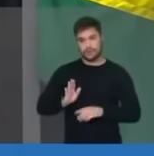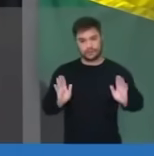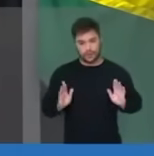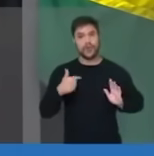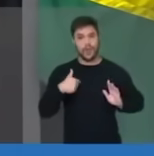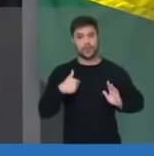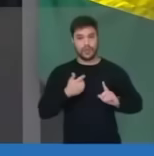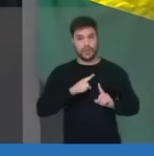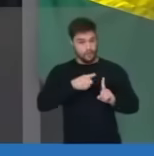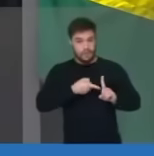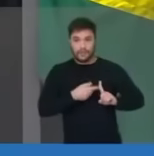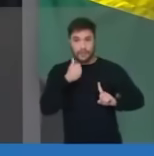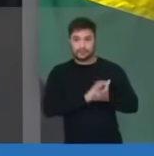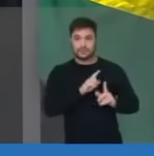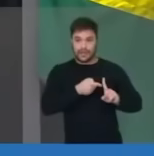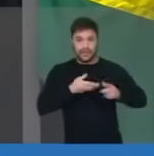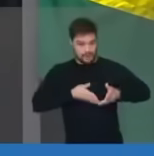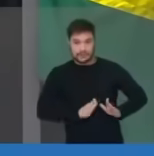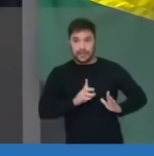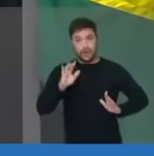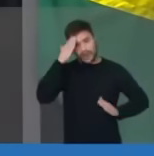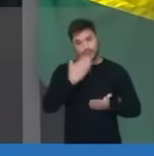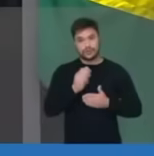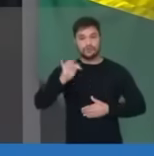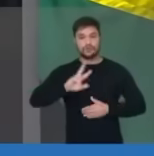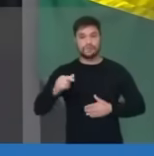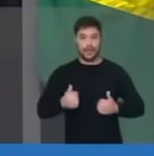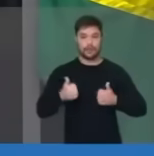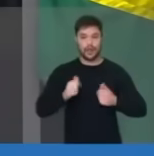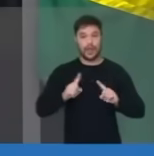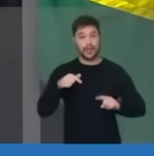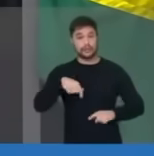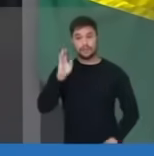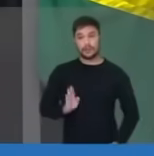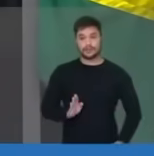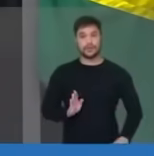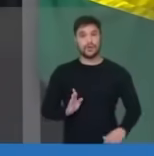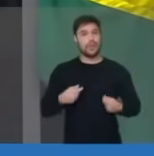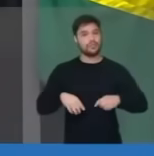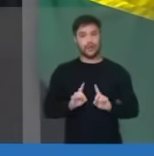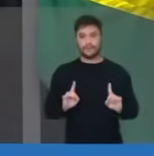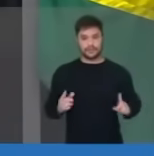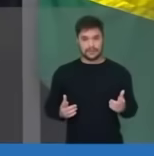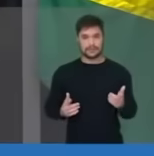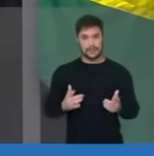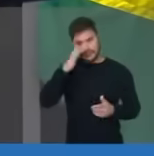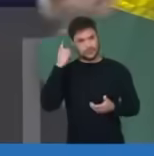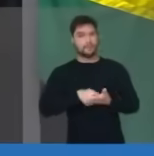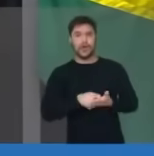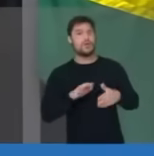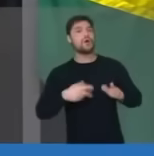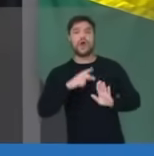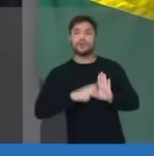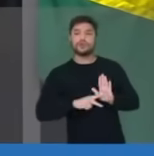uma criança aqui nesse país e é a maior prova de que eu acredito que isso vai melhorar. Mas eu confesso para os senhores, esse país ele não precisa, como muitas das vezes me cobram. Ah, qual é o projeto